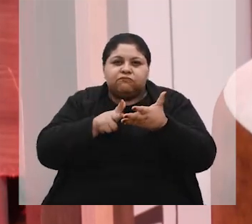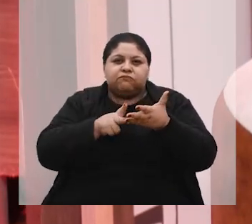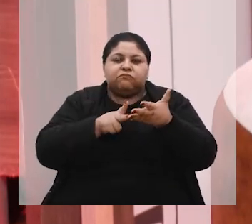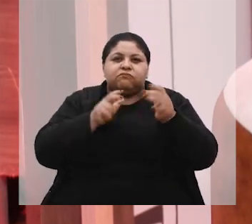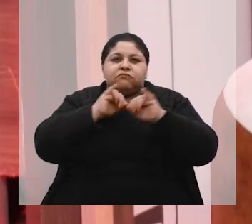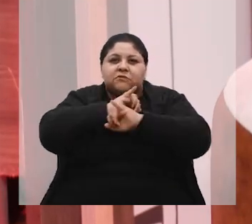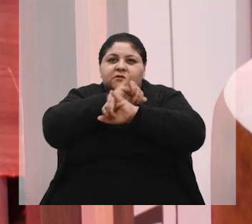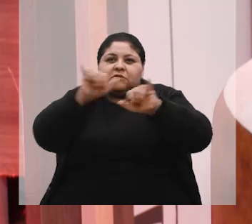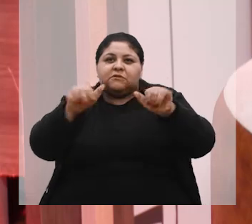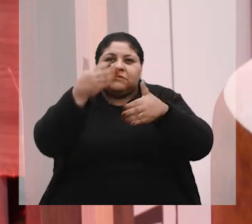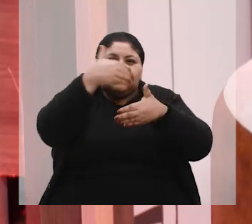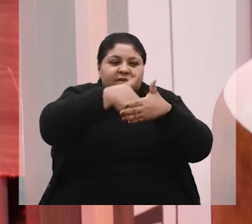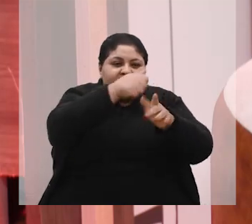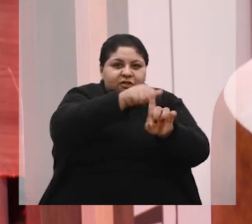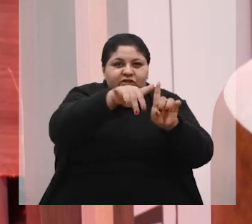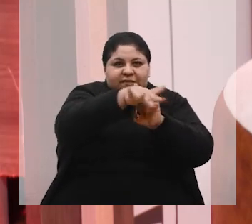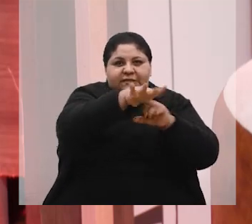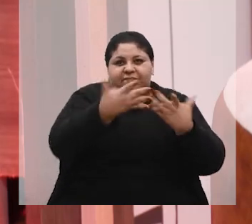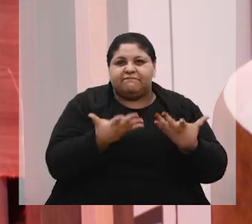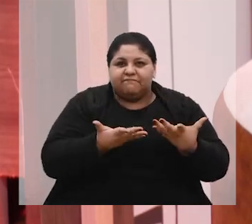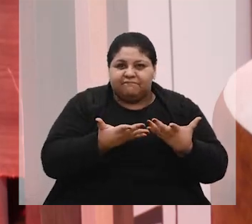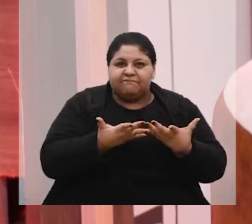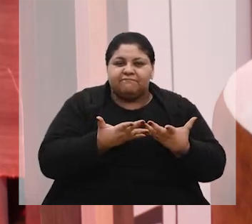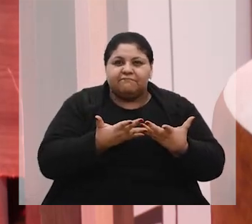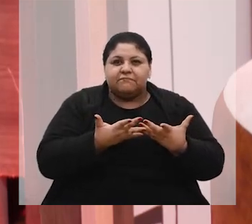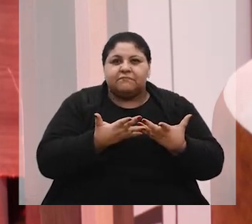aspectos de manifestação dentro da sociedade, né?